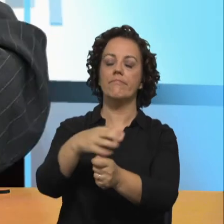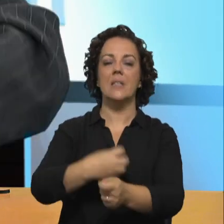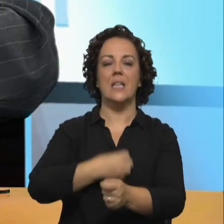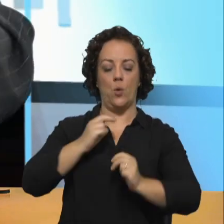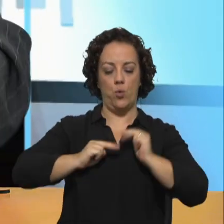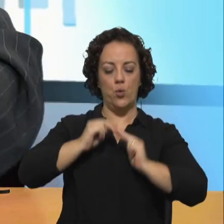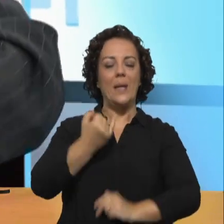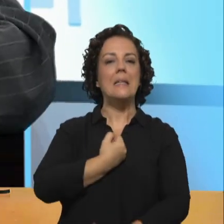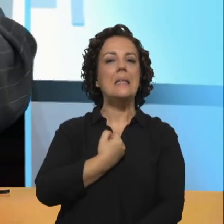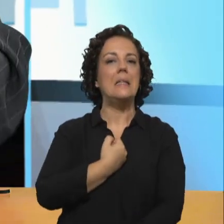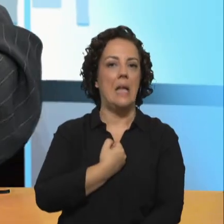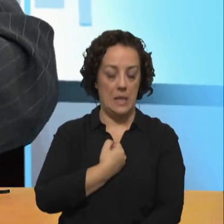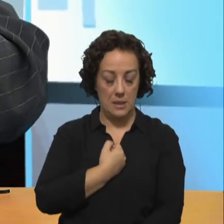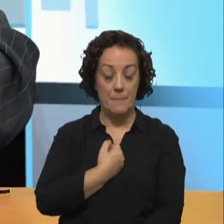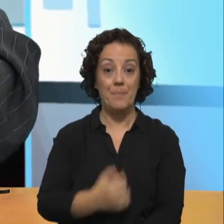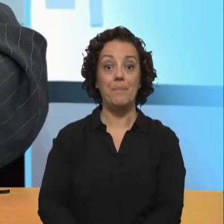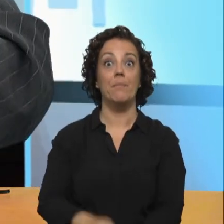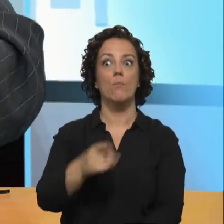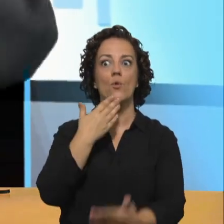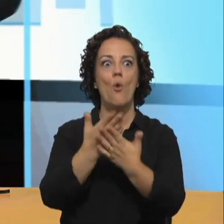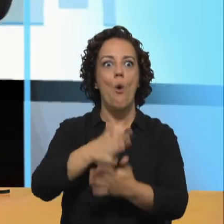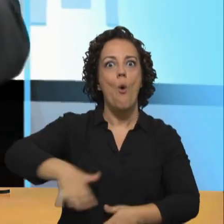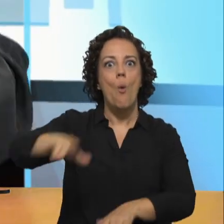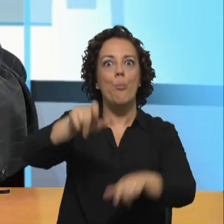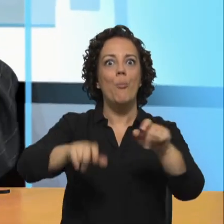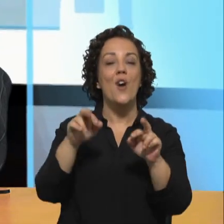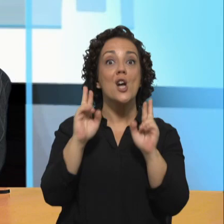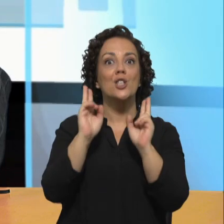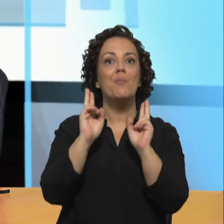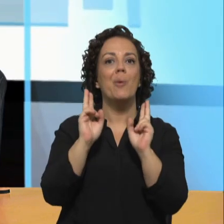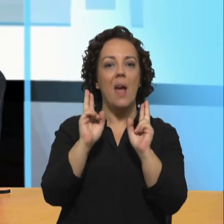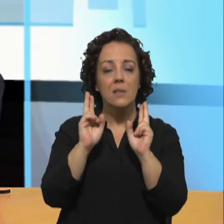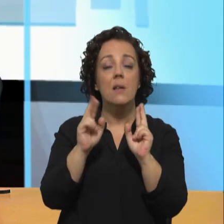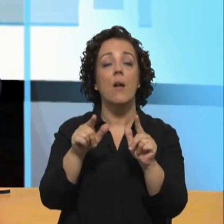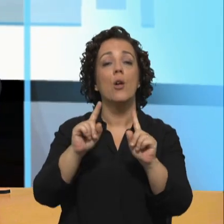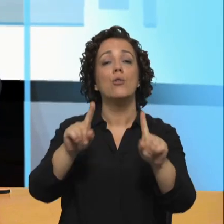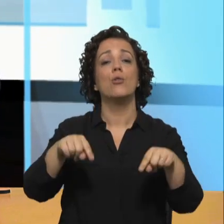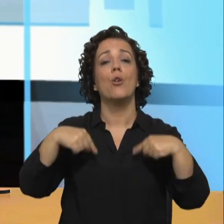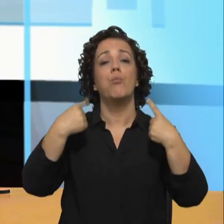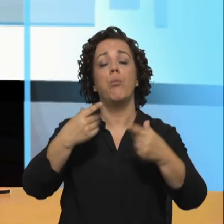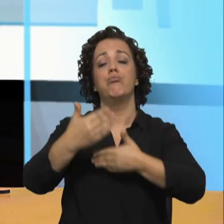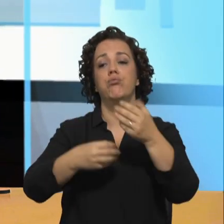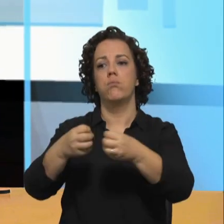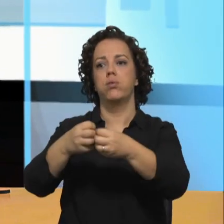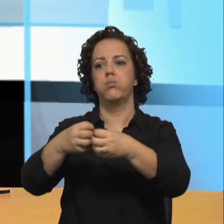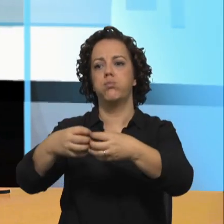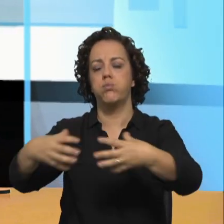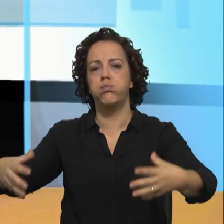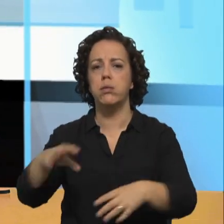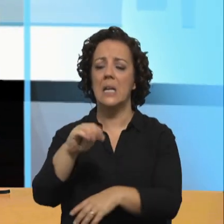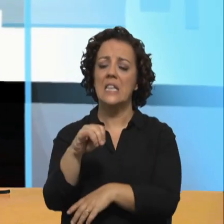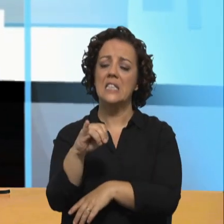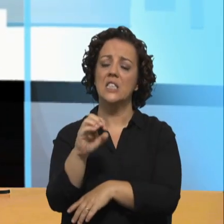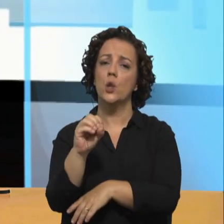foi depois sendo aumentada e enriquecida com a estruturação de todo o movimento sionista, do Congresso Sionista,